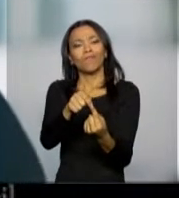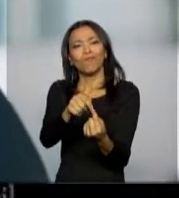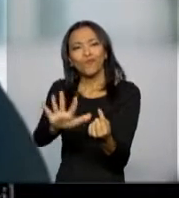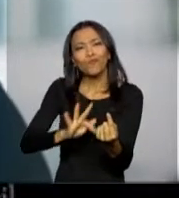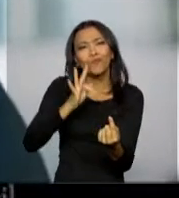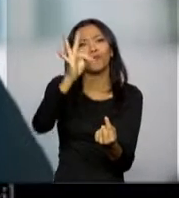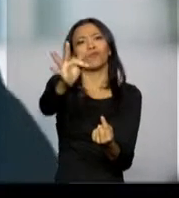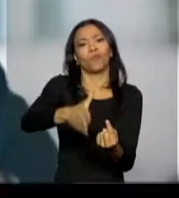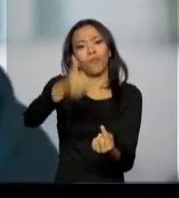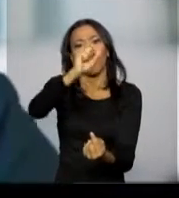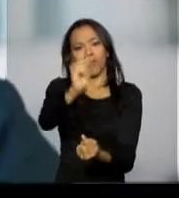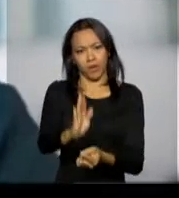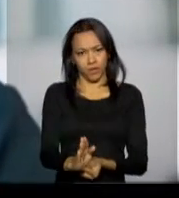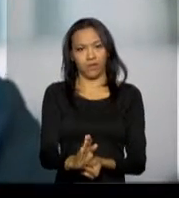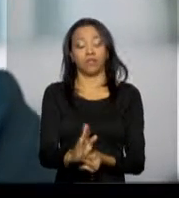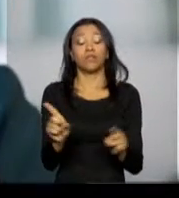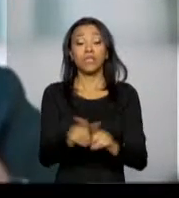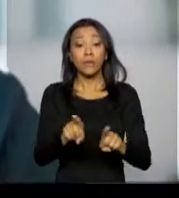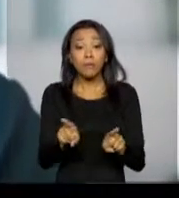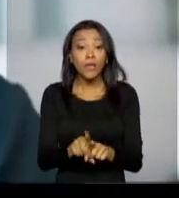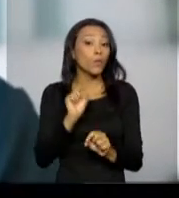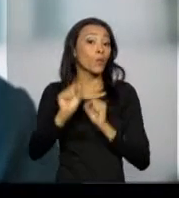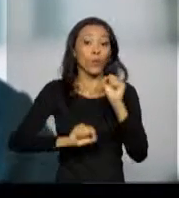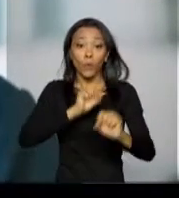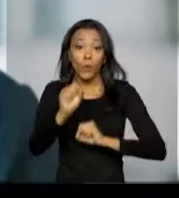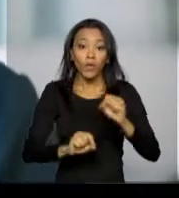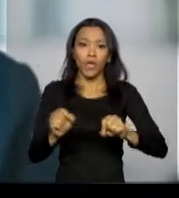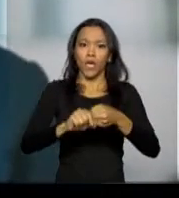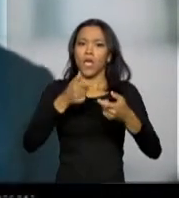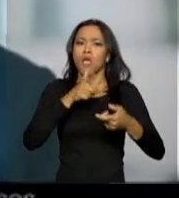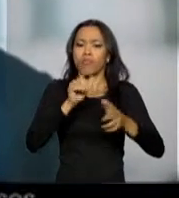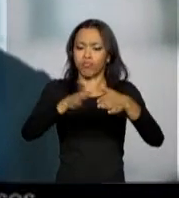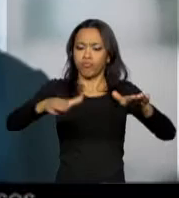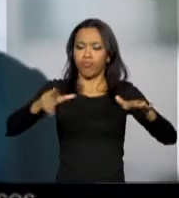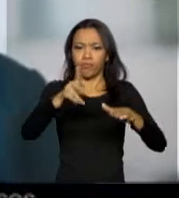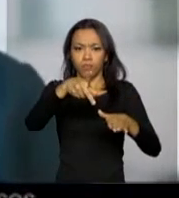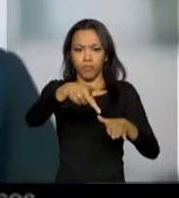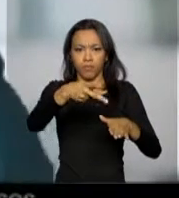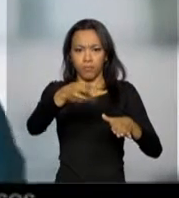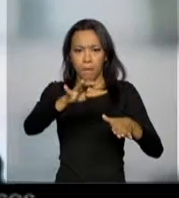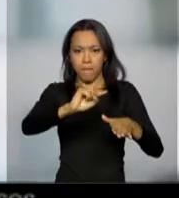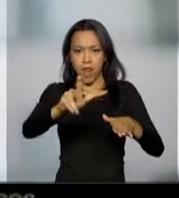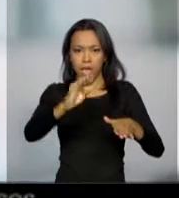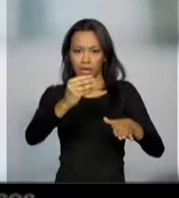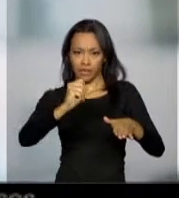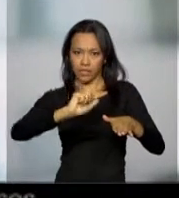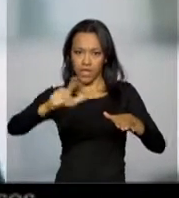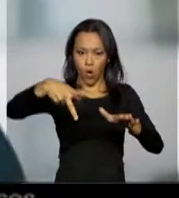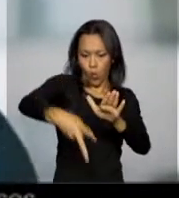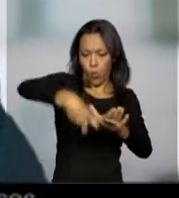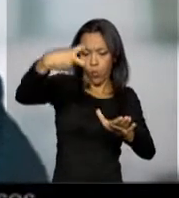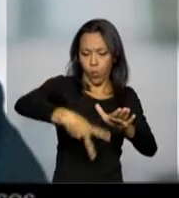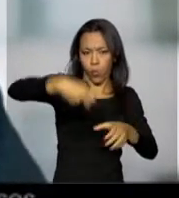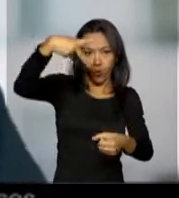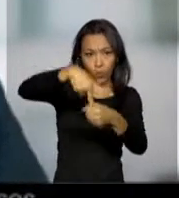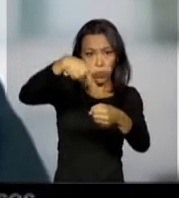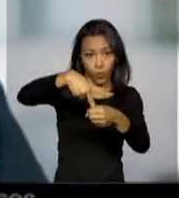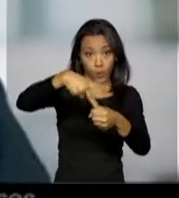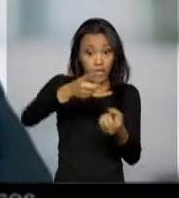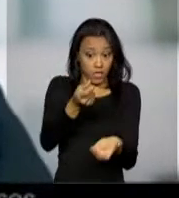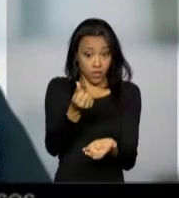para o Brasil, viabilizando a exploração do pré-sal e garantindo a destinação de